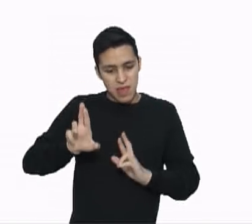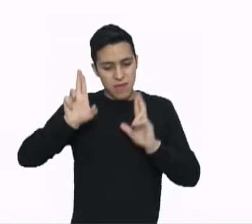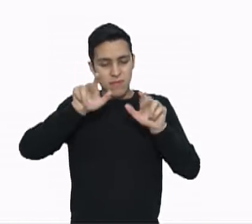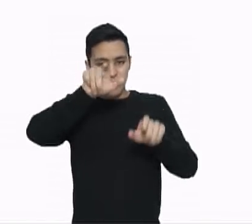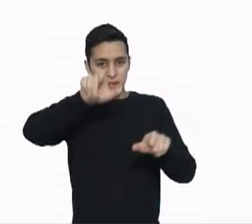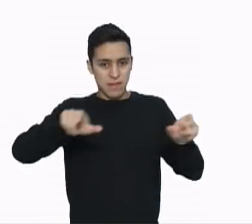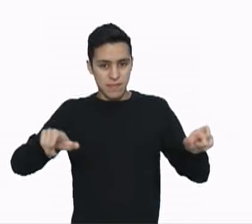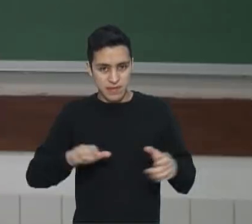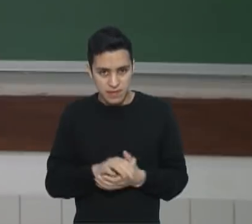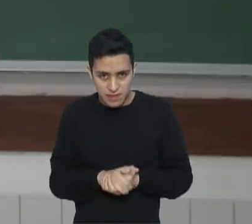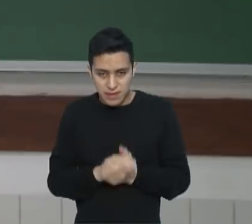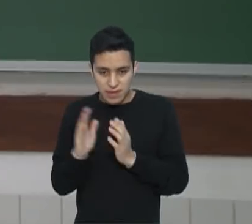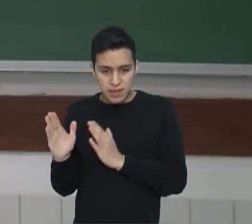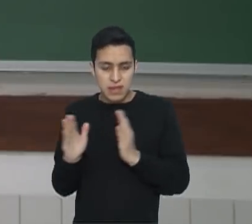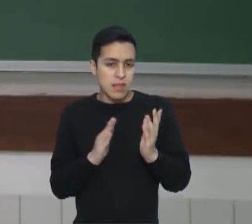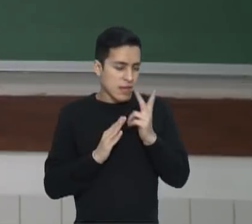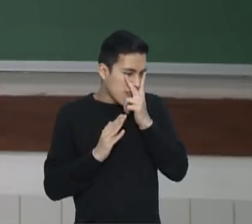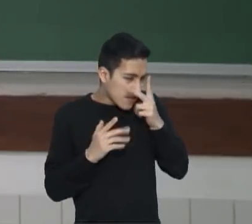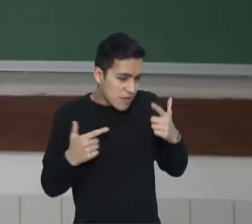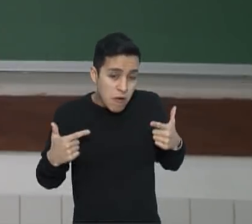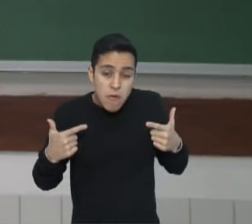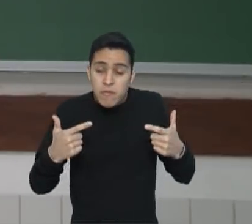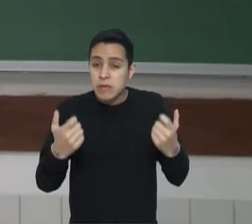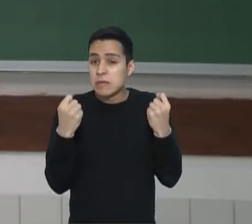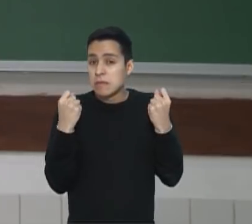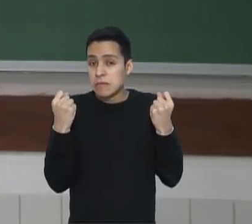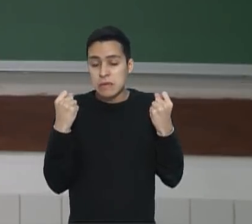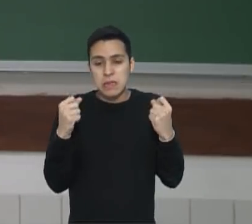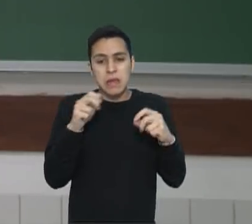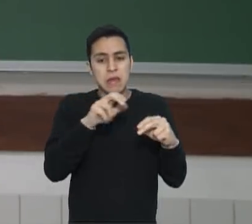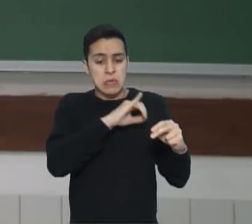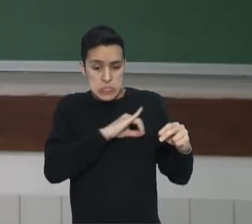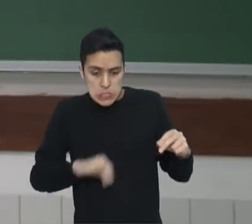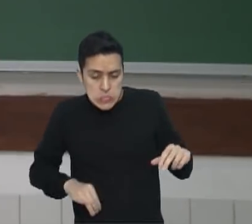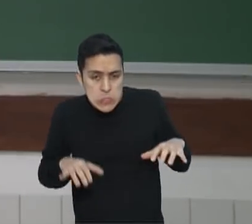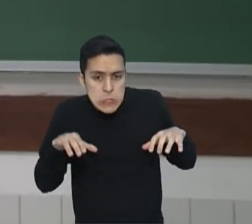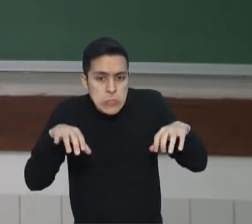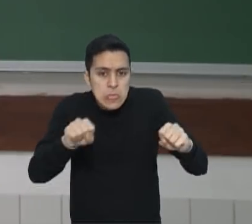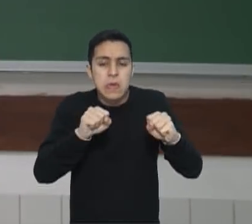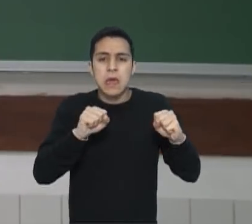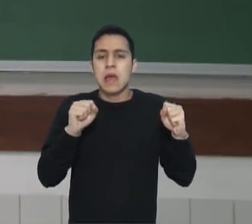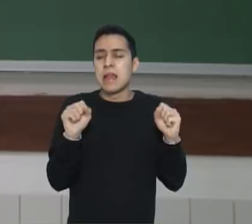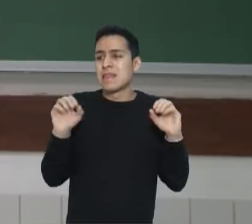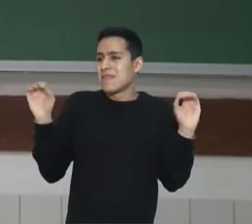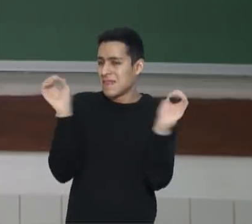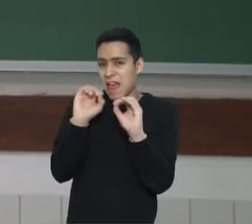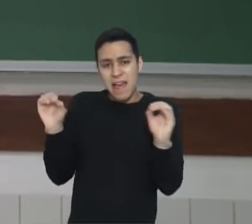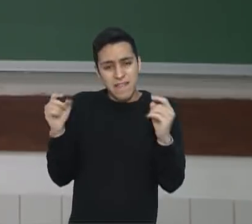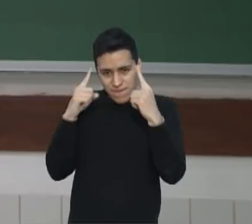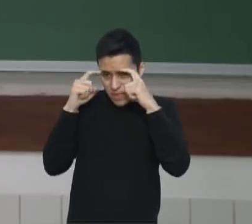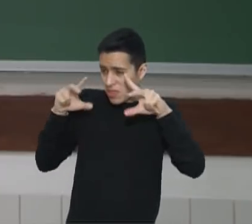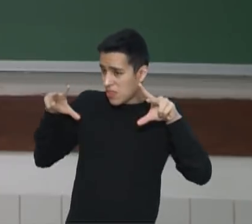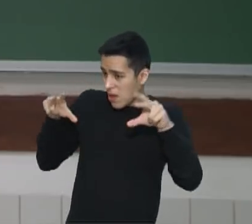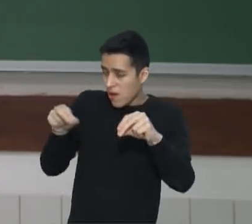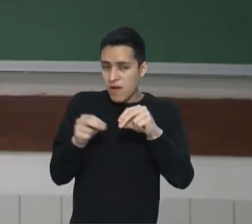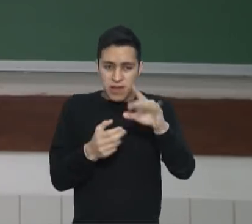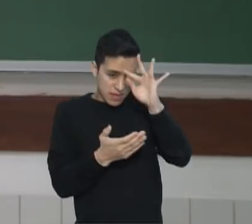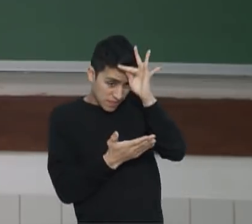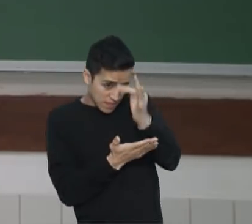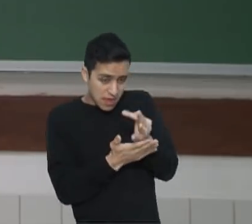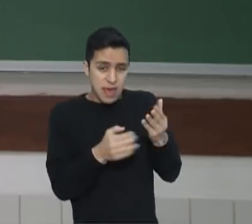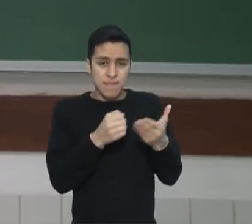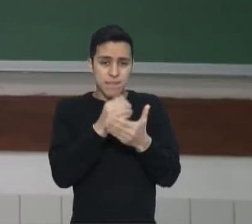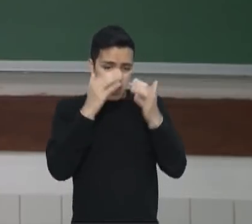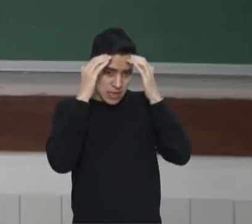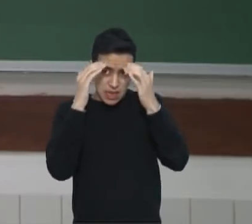nos homens. Diante de um conflito terrível da dominação imperialista, a não violência, a fé e o princípio de respeito